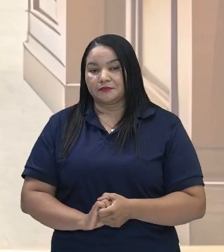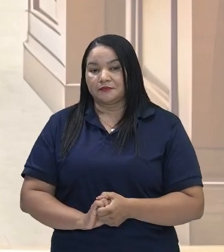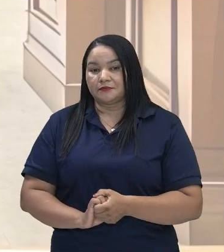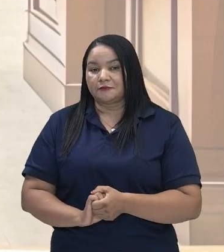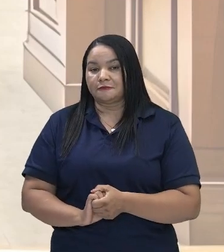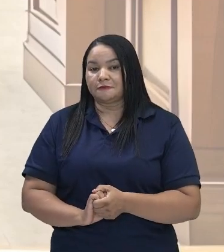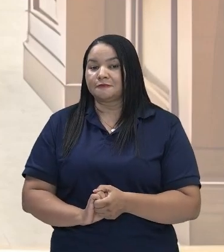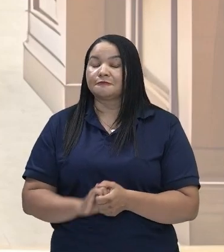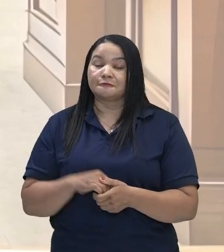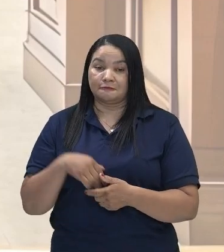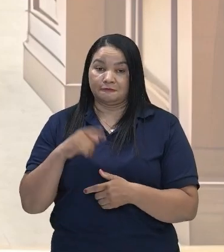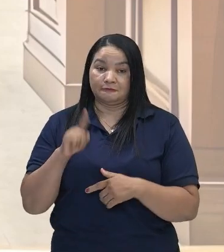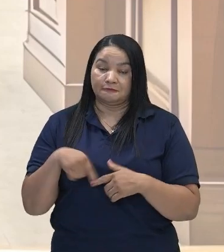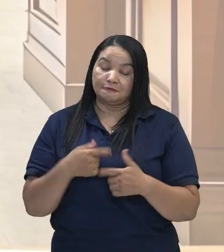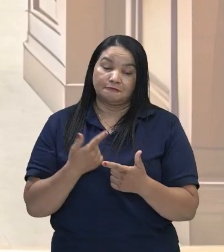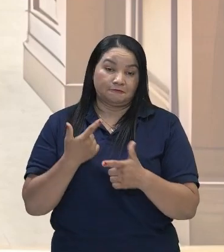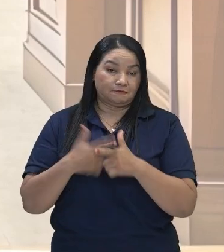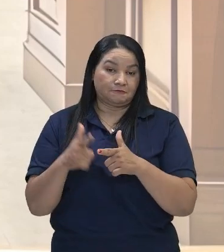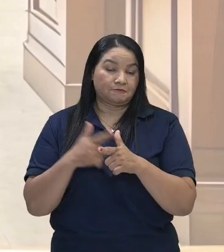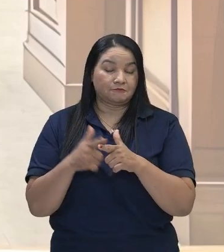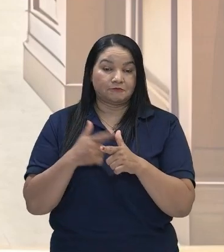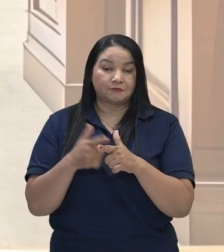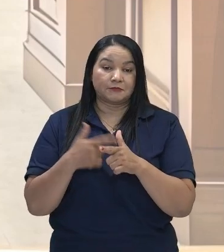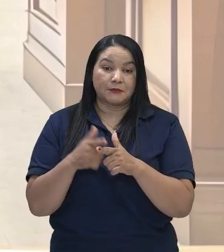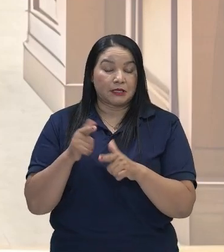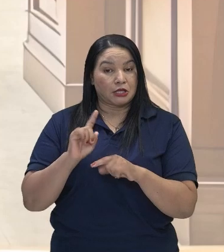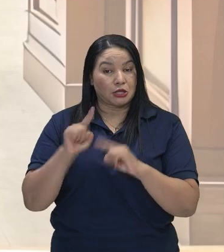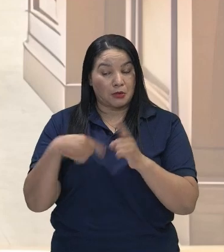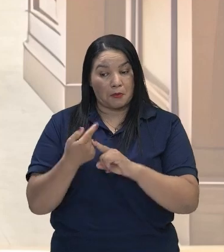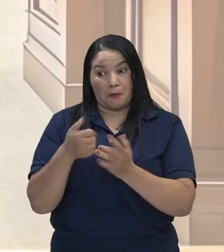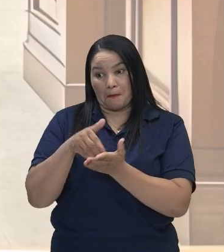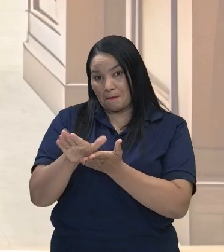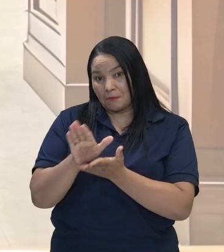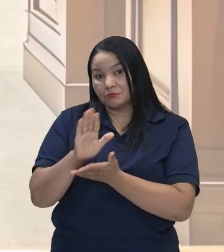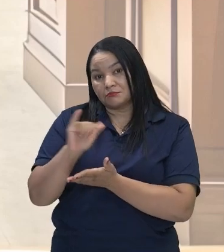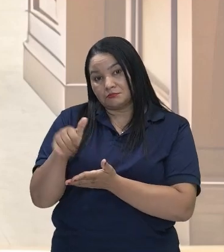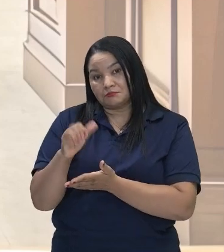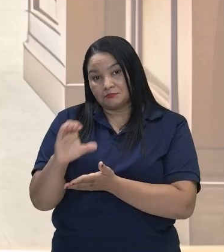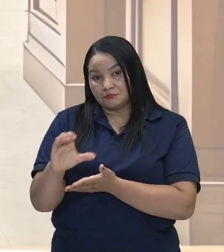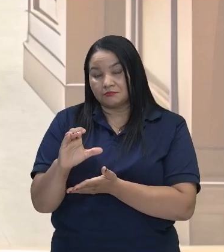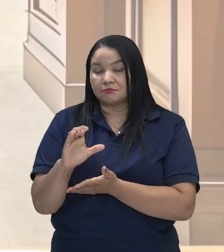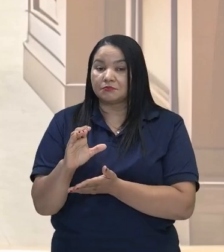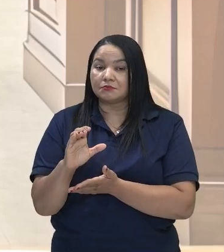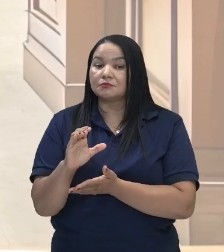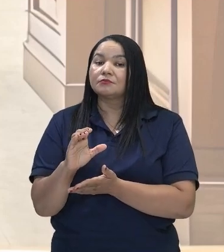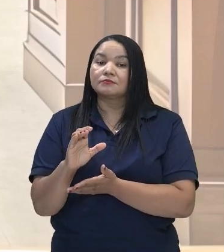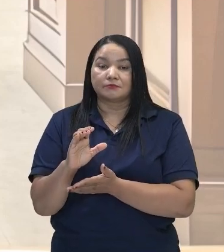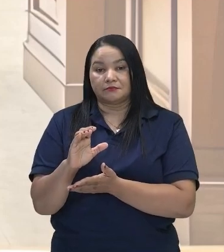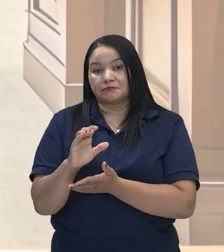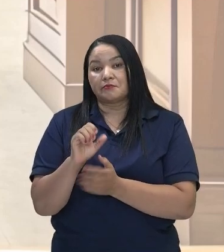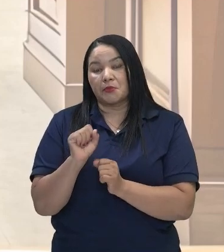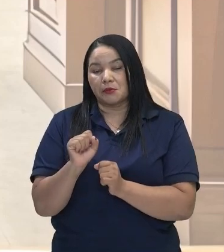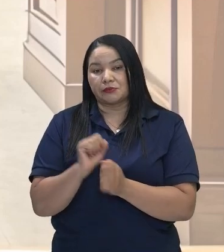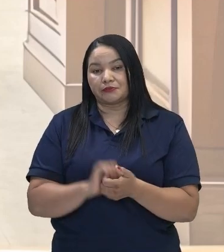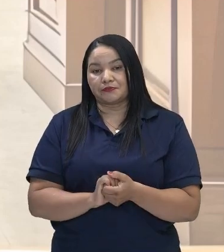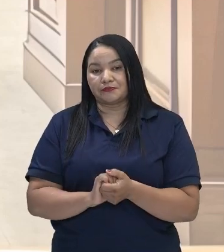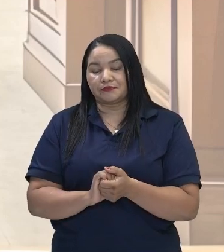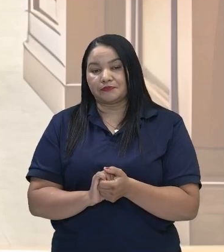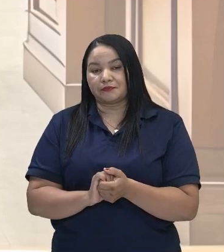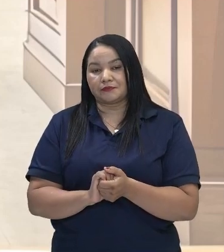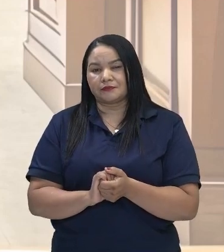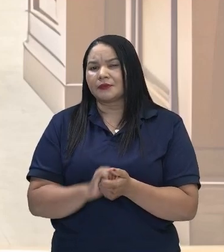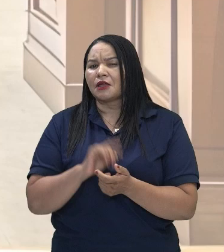seria vitimado, ser acometido por uma decisão dessa, né, uma rescisão por justa causa. Bom, alunos, mas tem outro